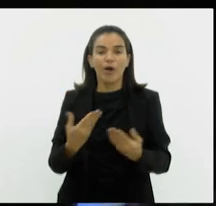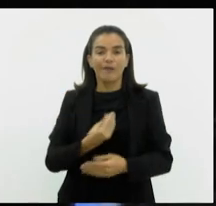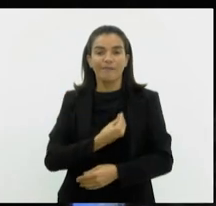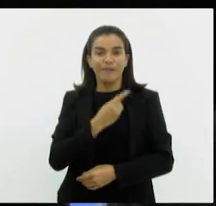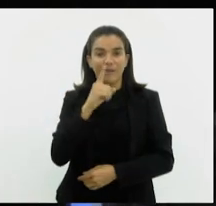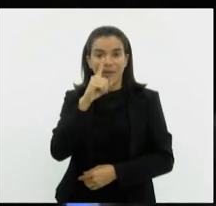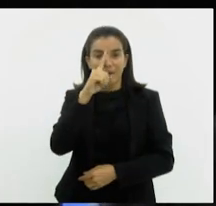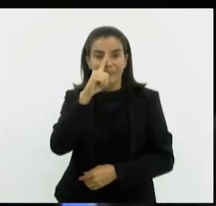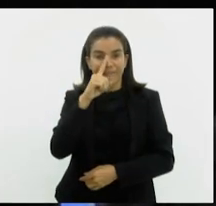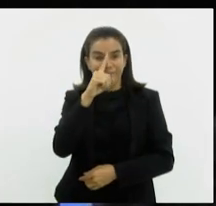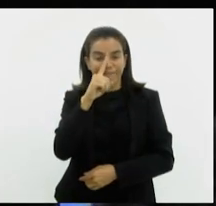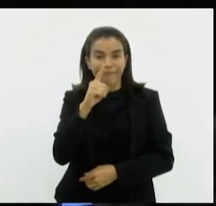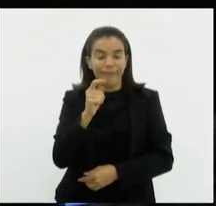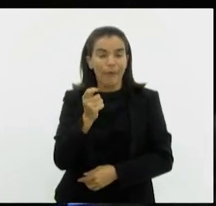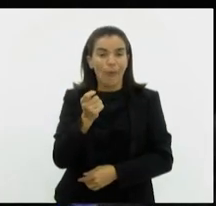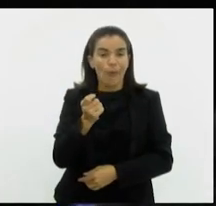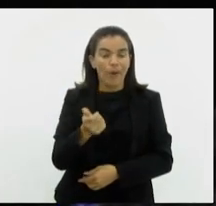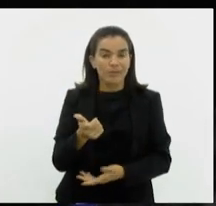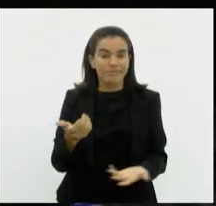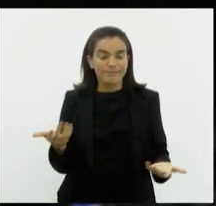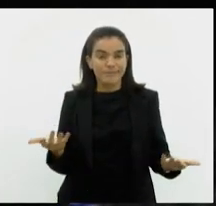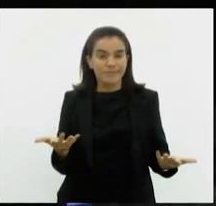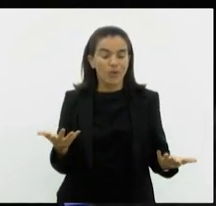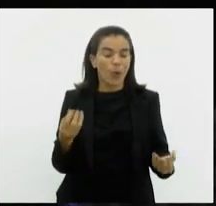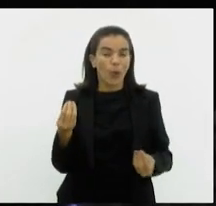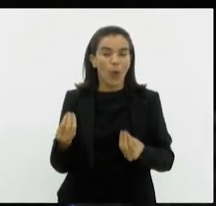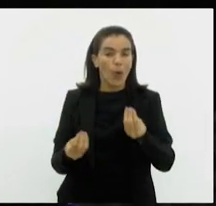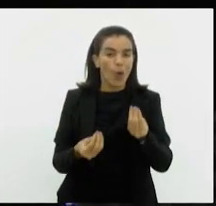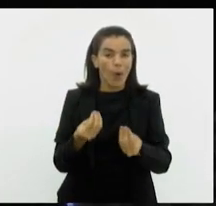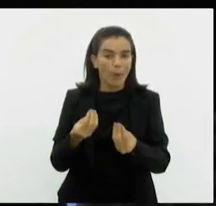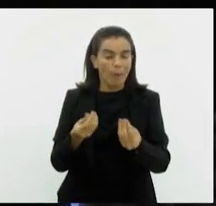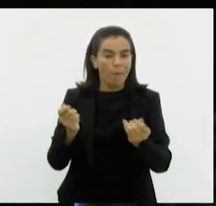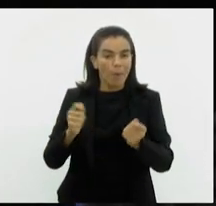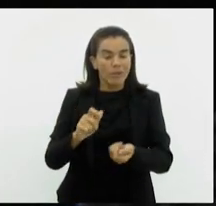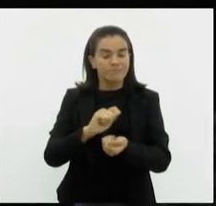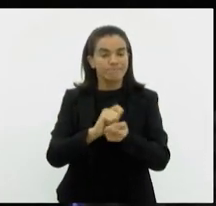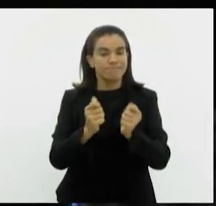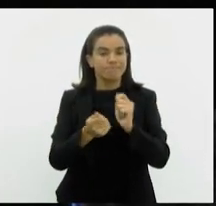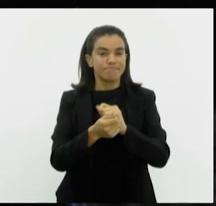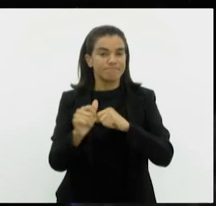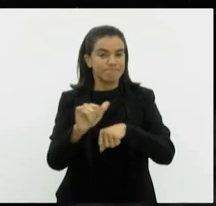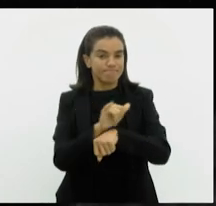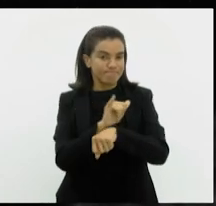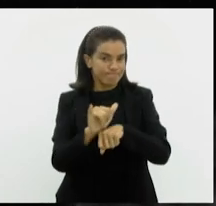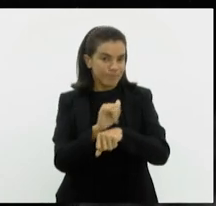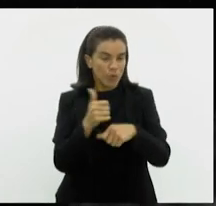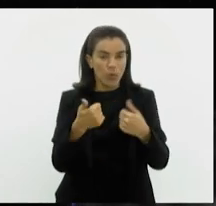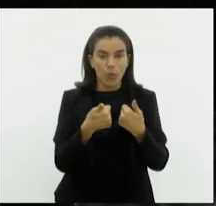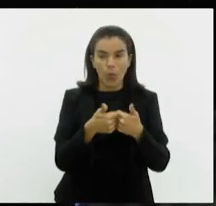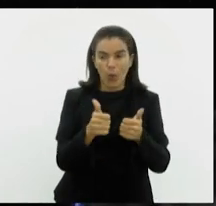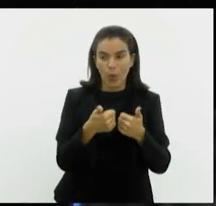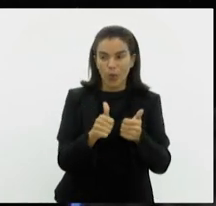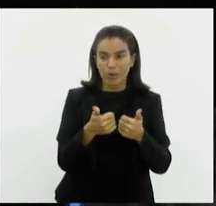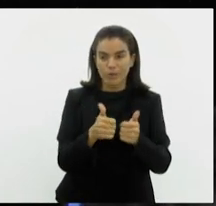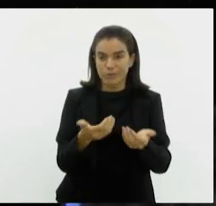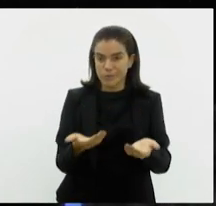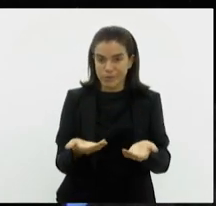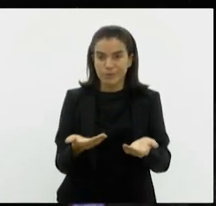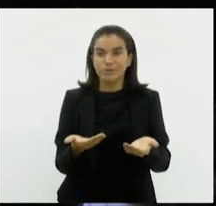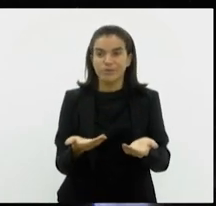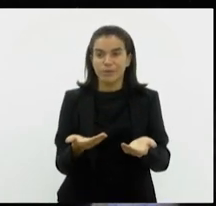então o que que se foi feito Qual é a medida que pode ser adotada pelo ônibus Qual é a medida que deve ser